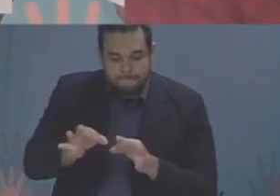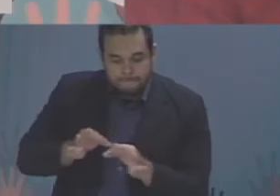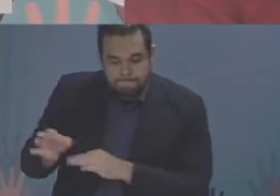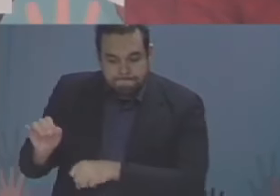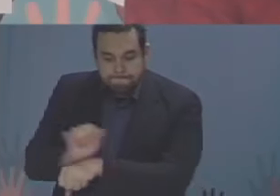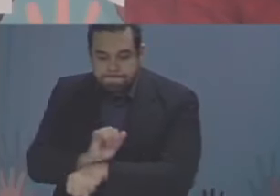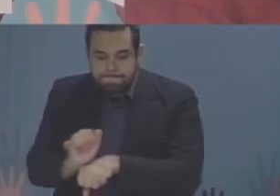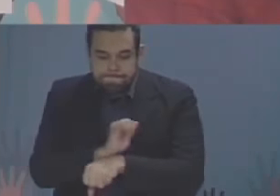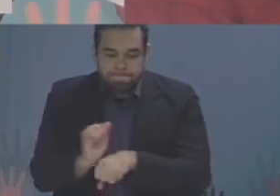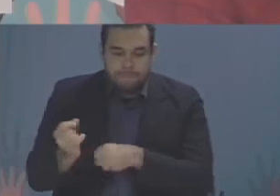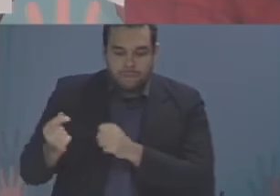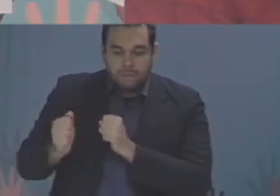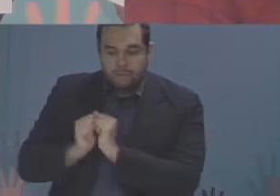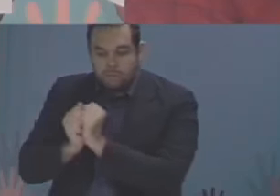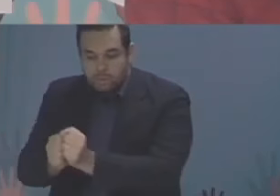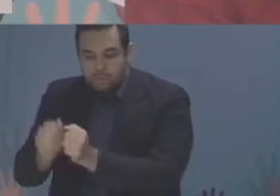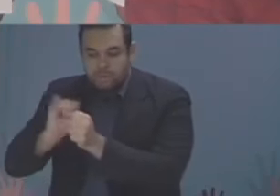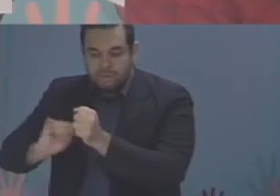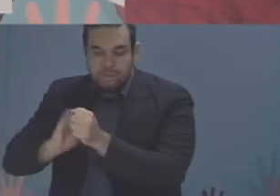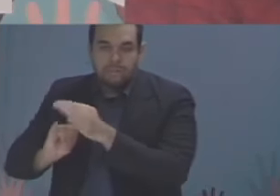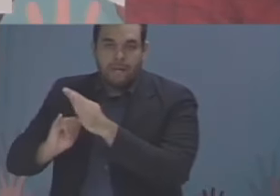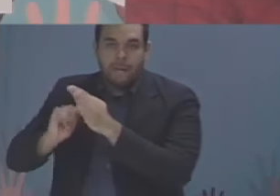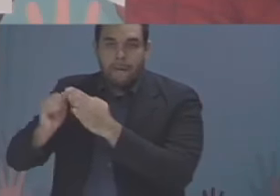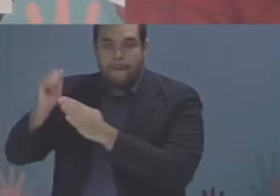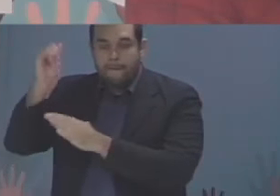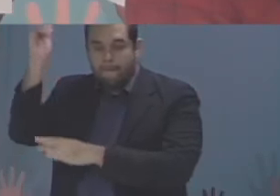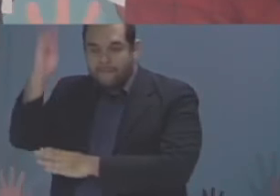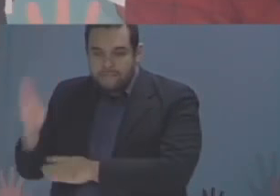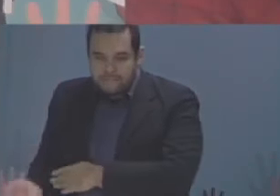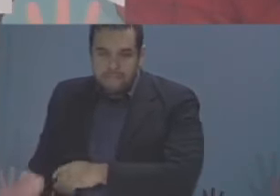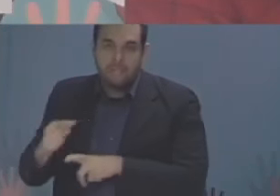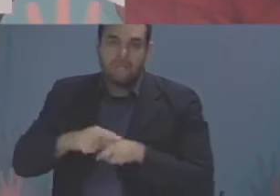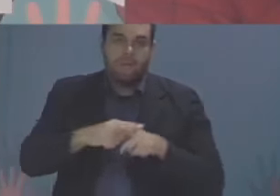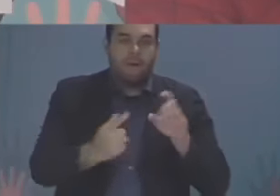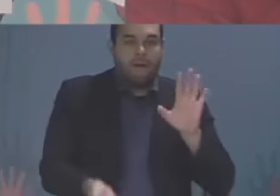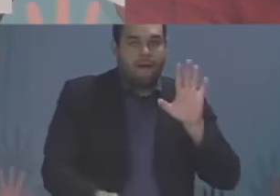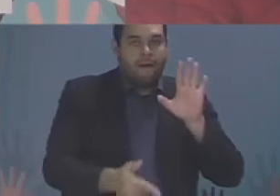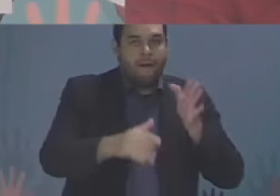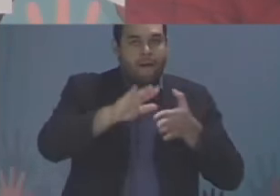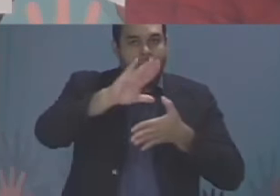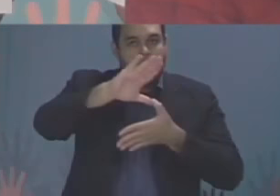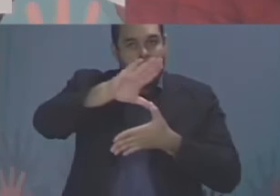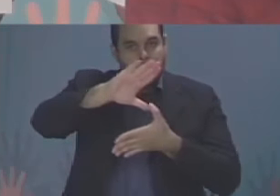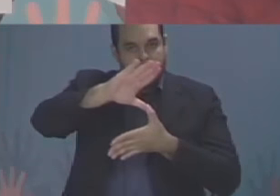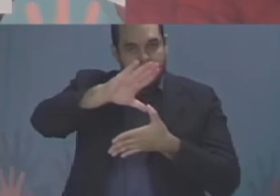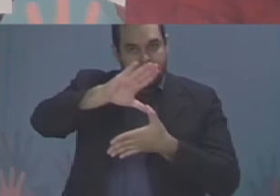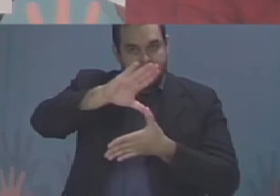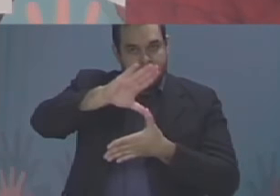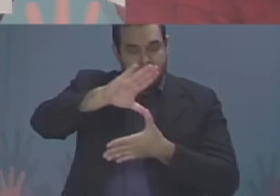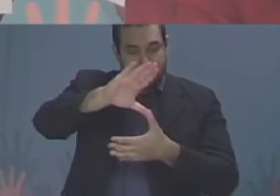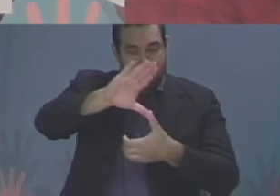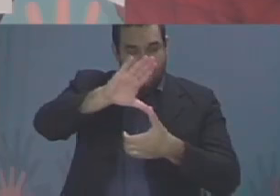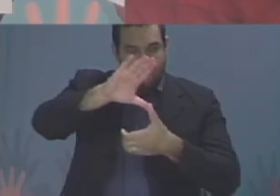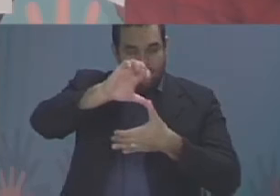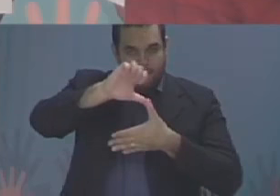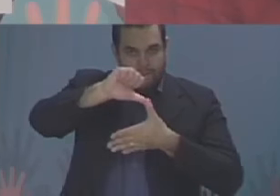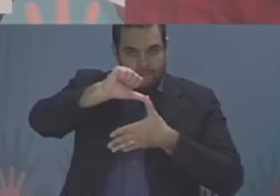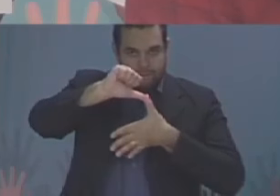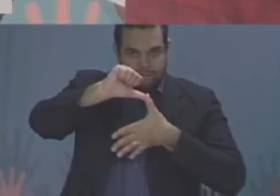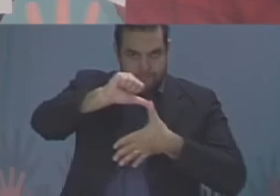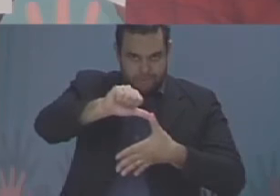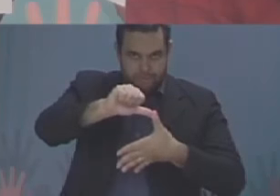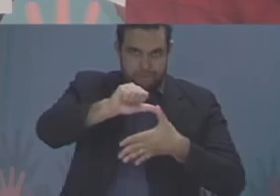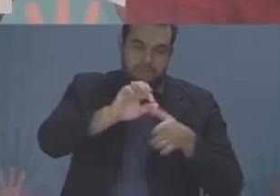entidades da psicologia brasileira, com as entidades da América Latina e com as entidades de psicologia de língua portuguesa. É